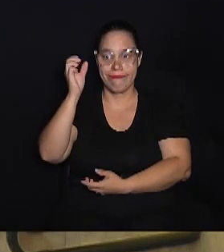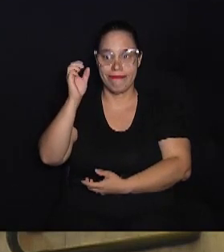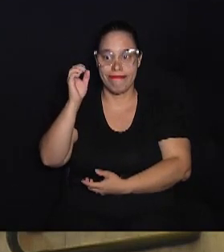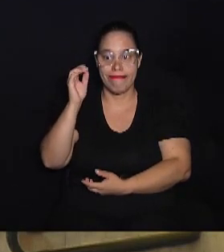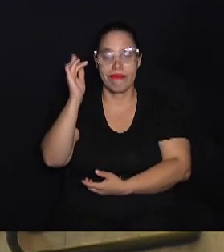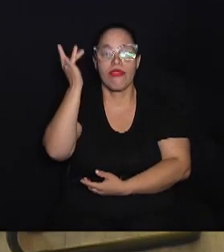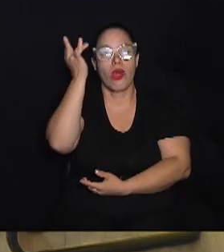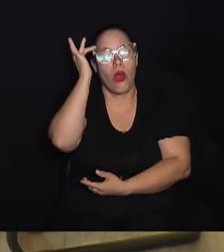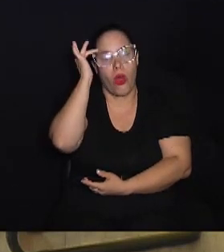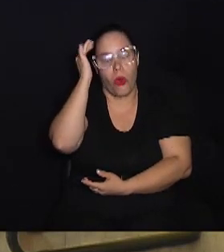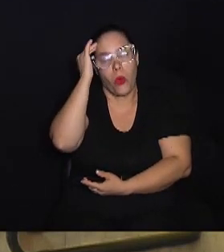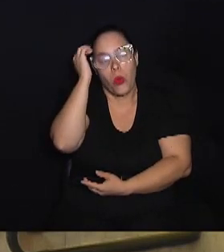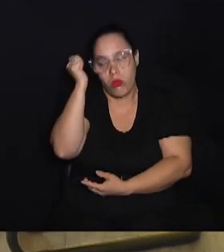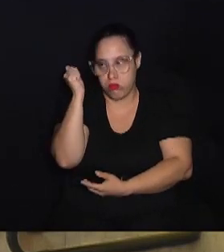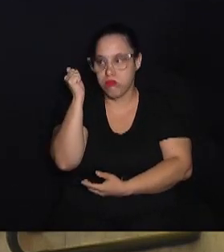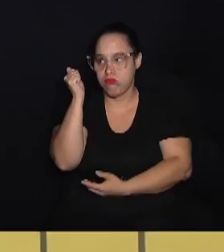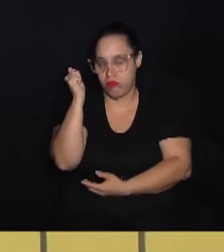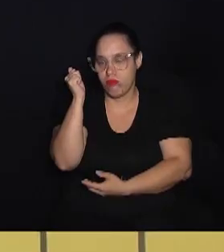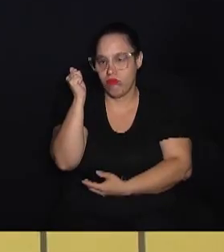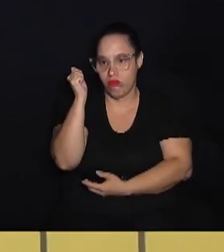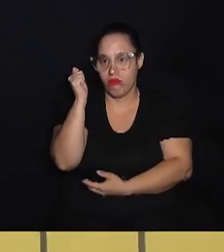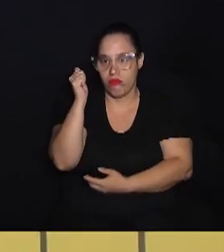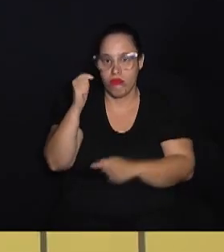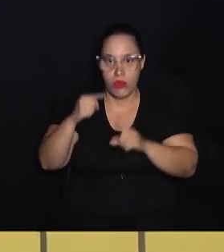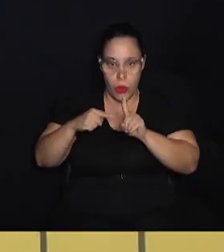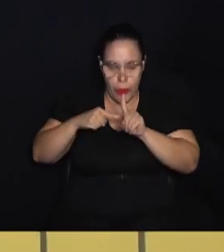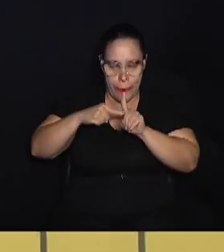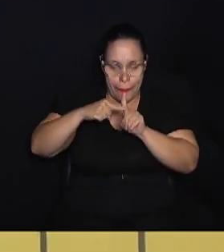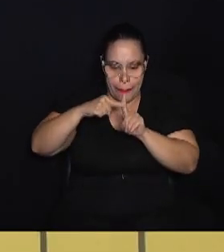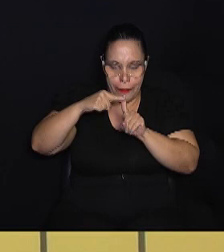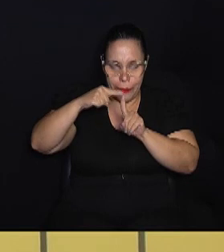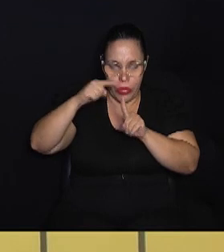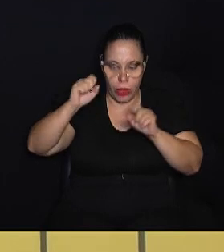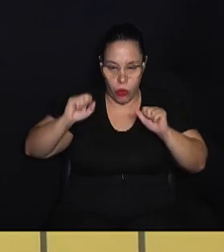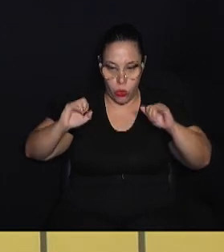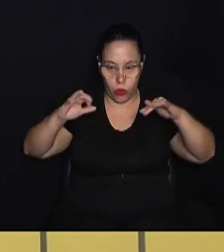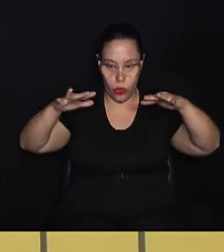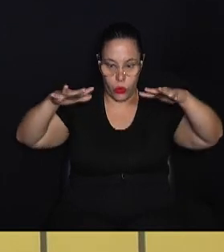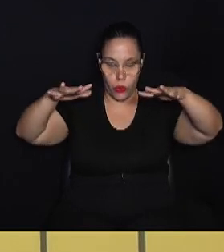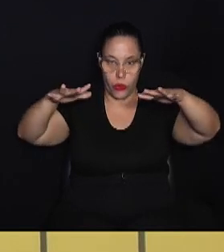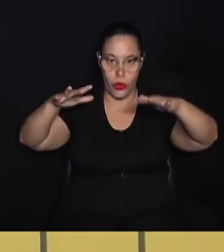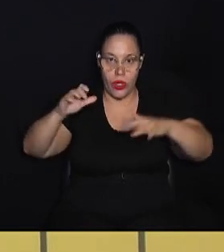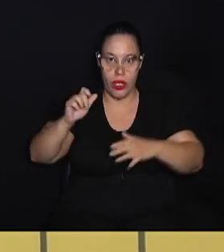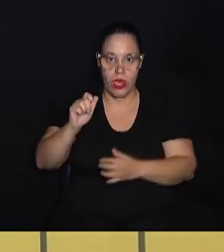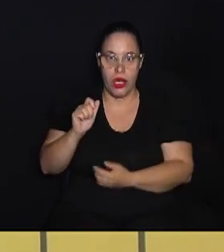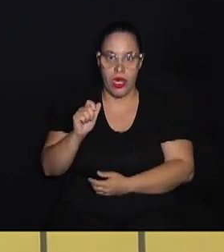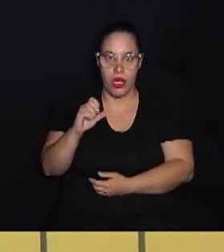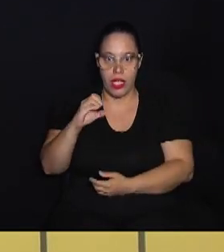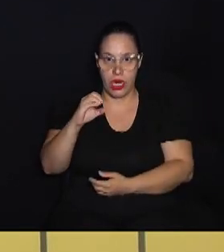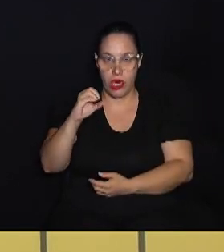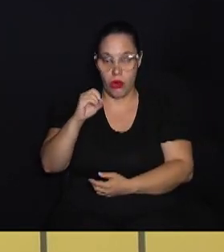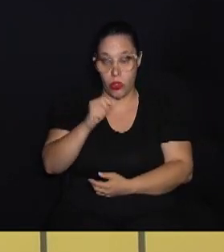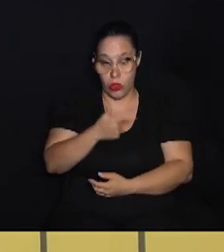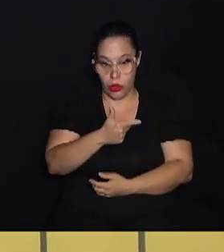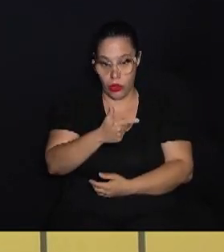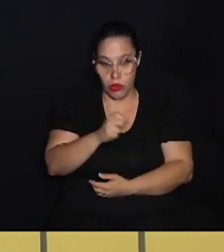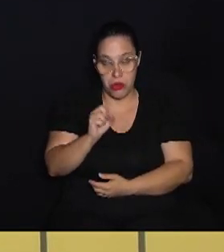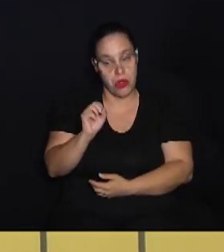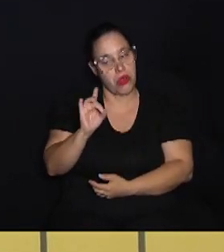gente sabe, a gente tem um aumento grande de gases de efeito estufa, principalmente CO2, mas não só,